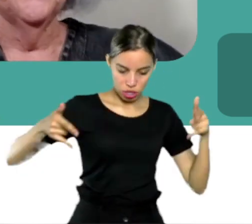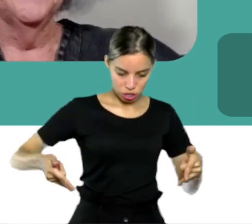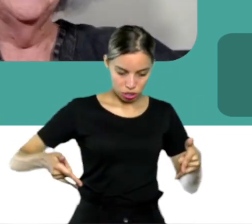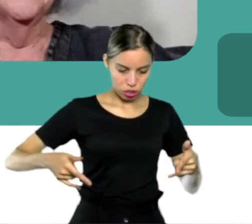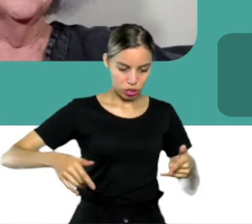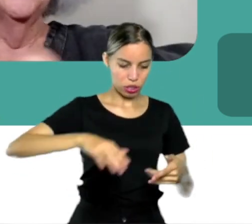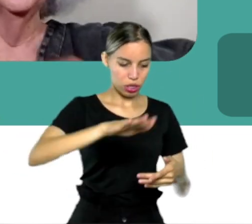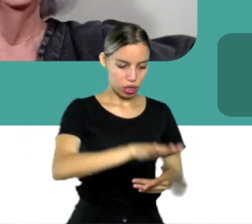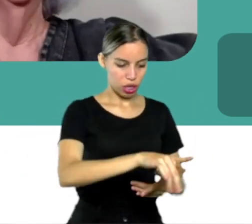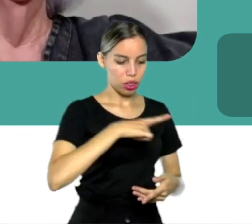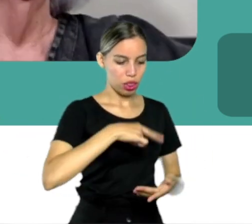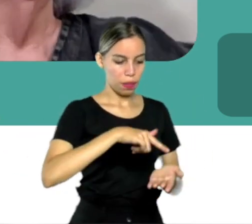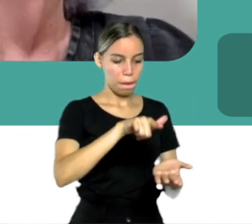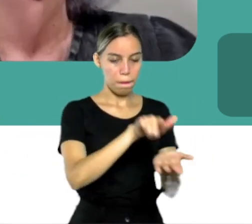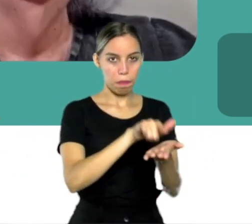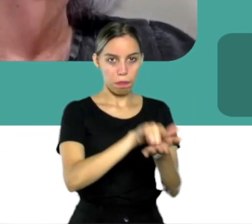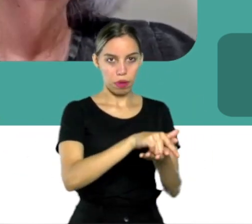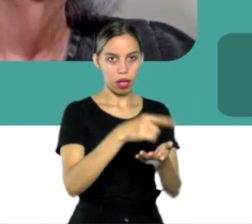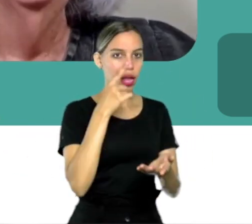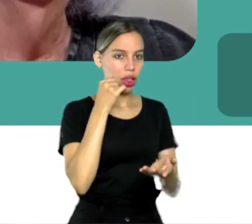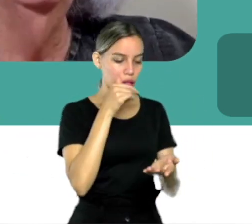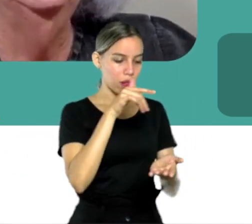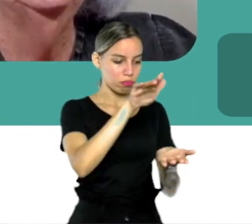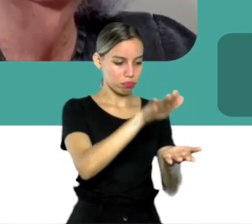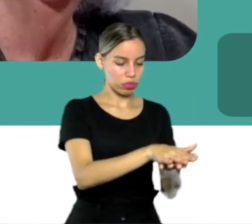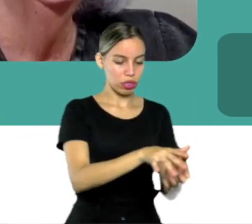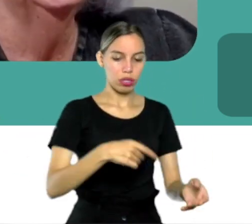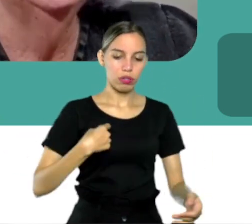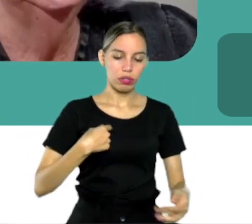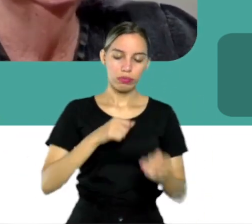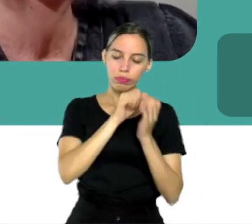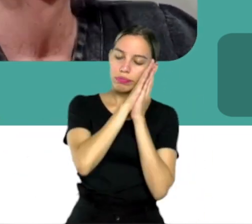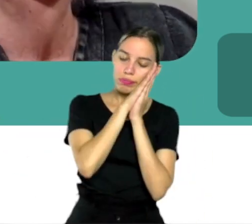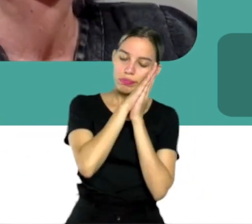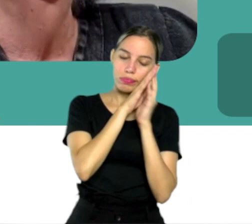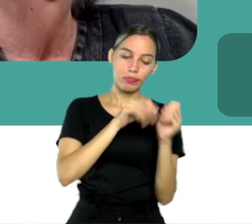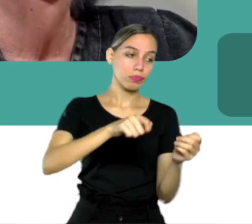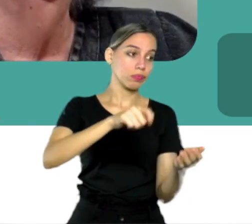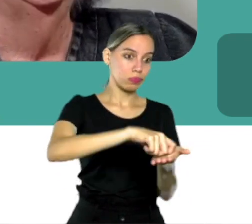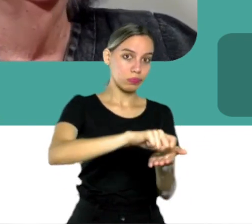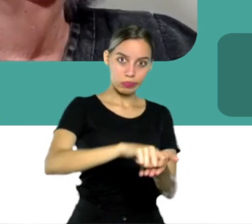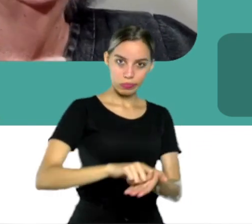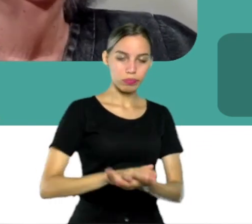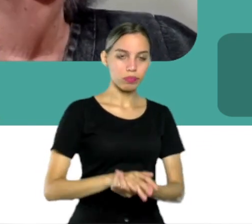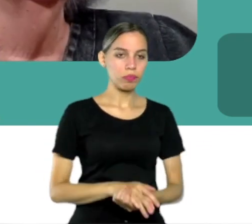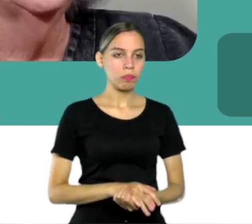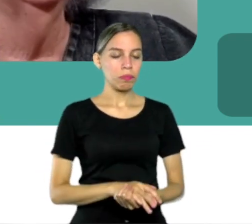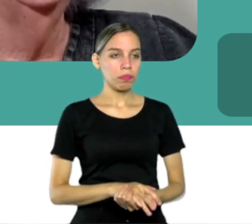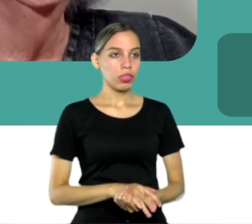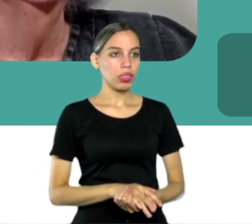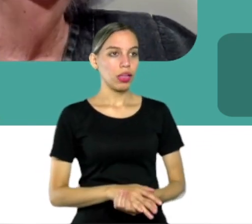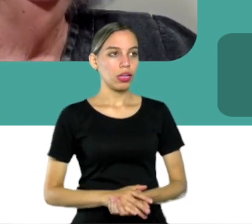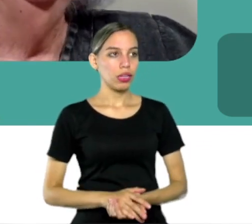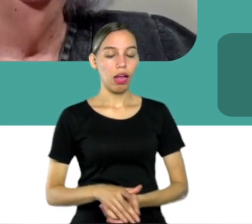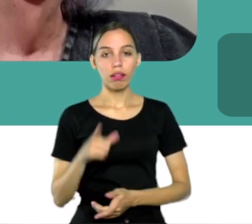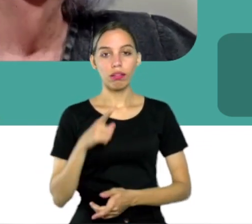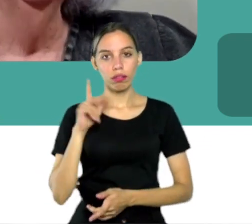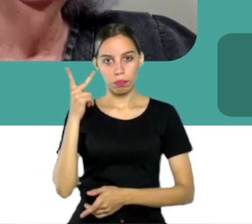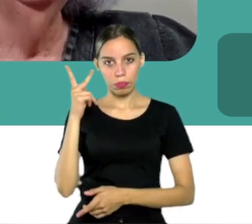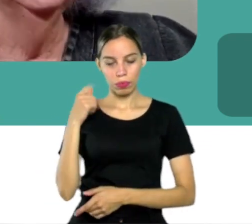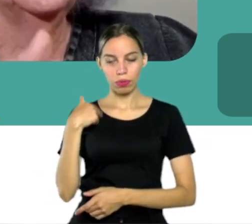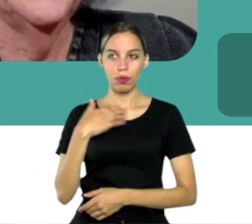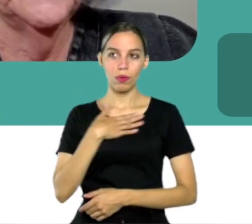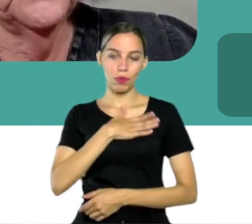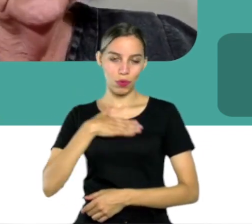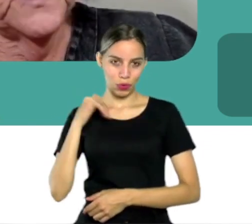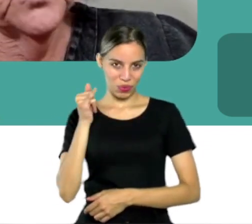muito interessante que eu gosto de contar. A mamãe estava muito doente e eu fui para Araguari para ficar com ela. Então, eu